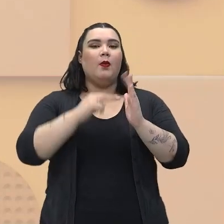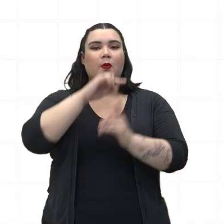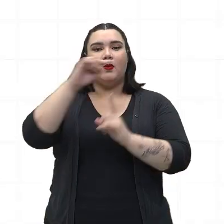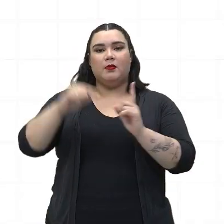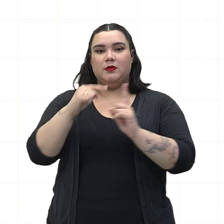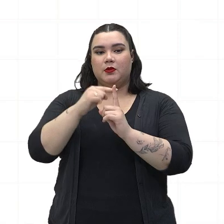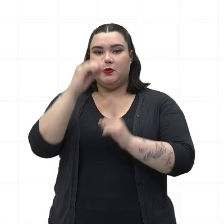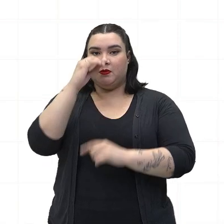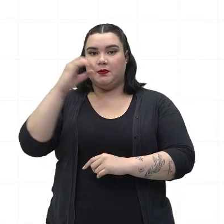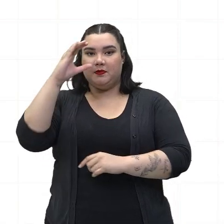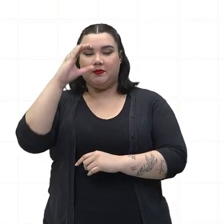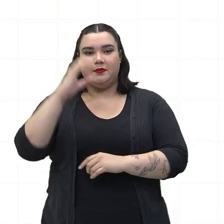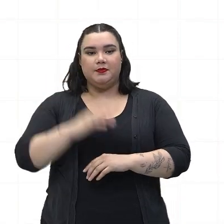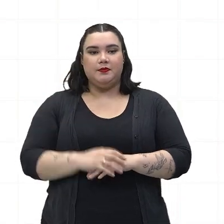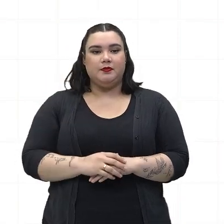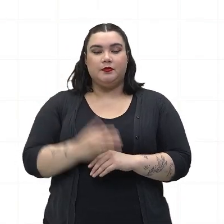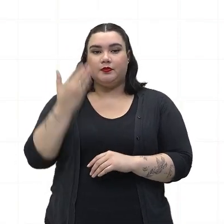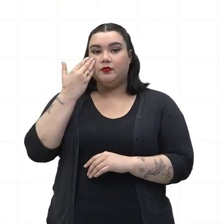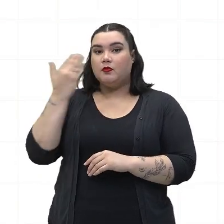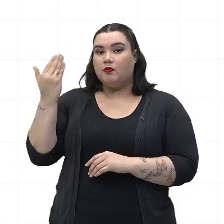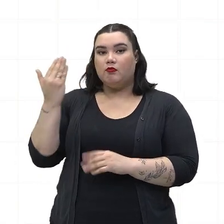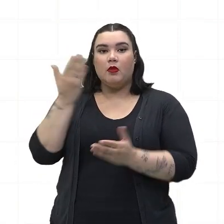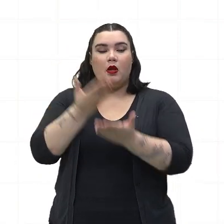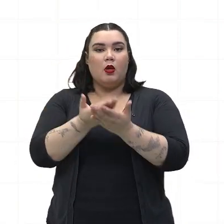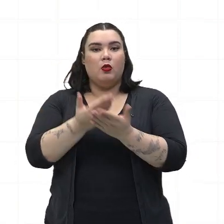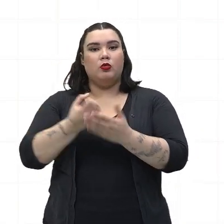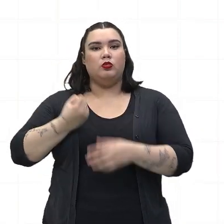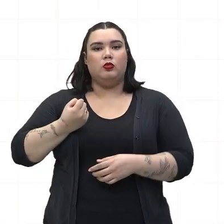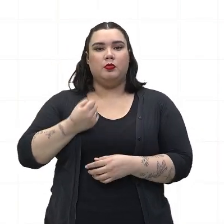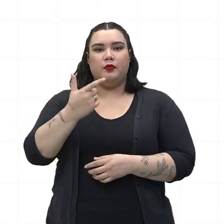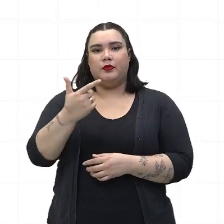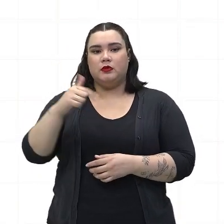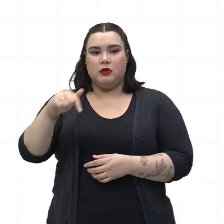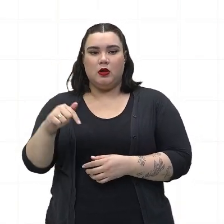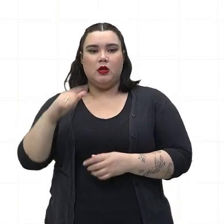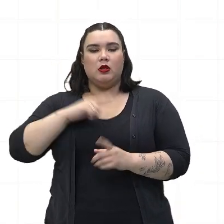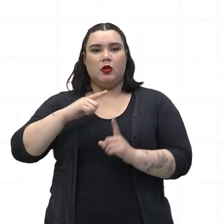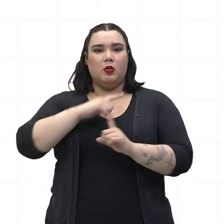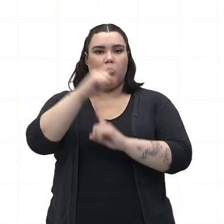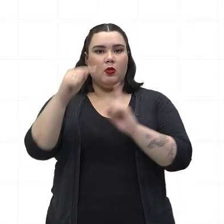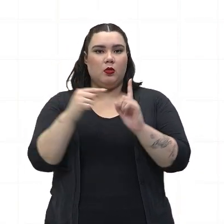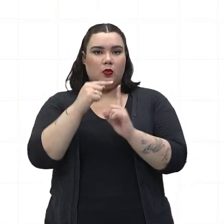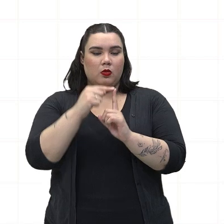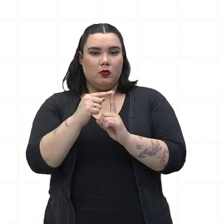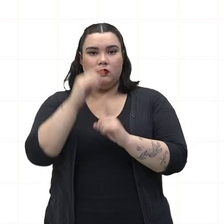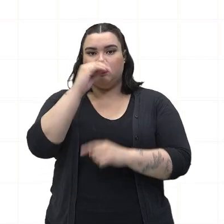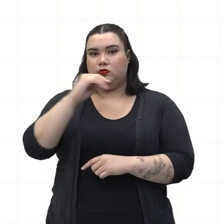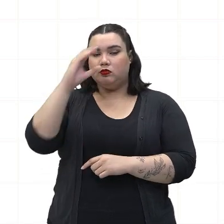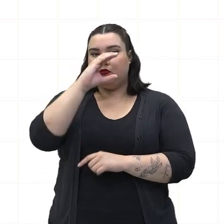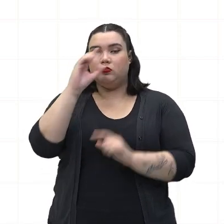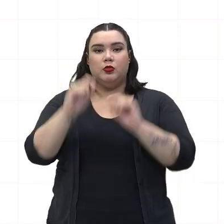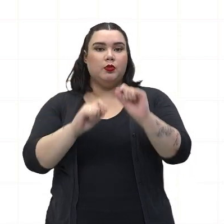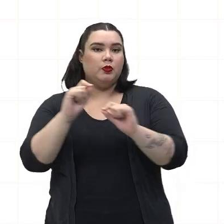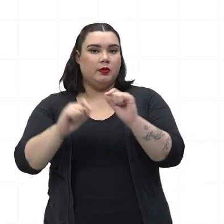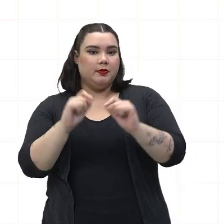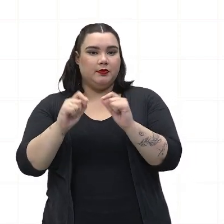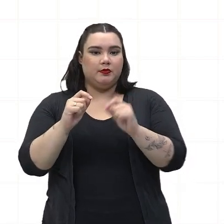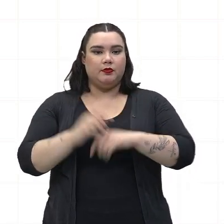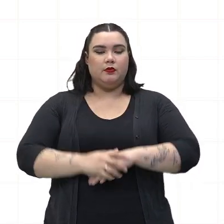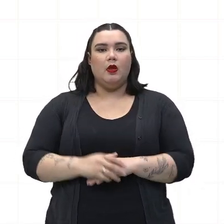de conhecimento? Na nossa aula de número 27, nós temos como objeto de